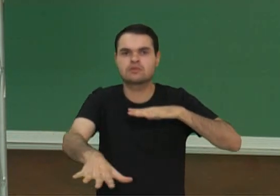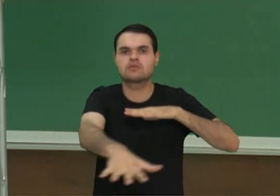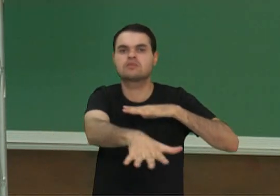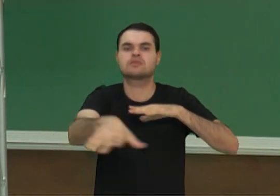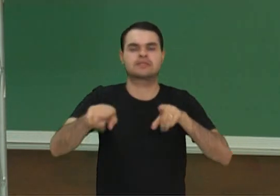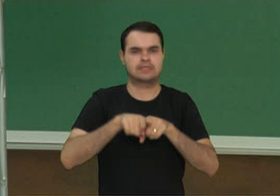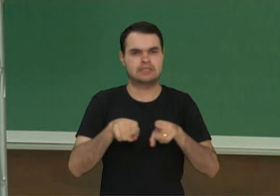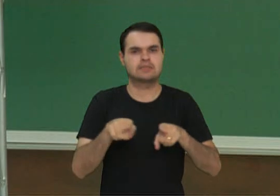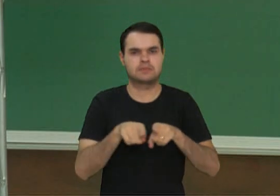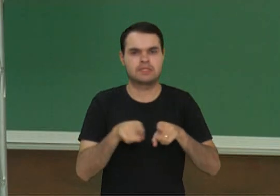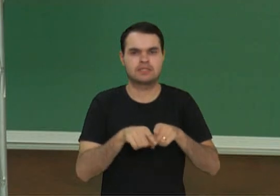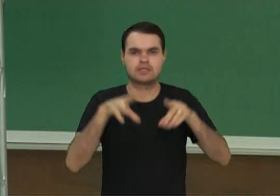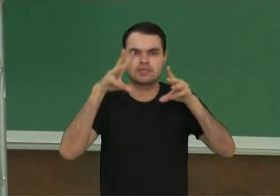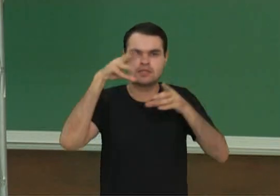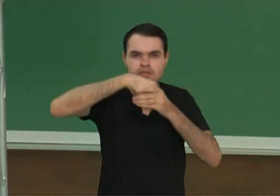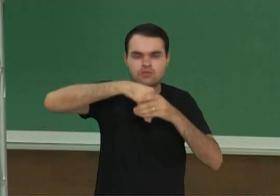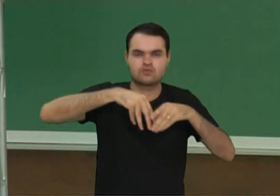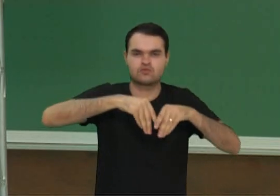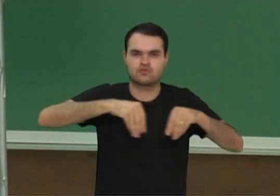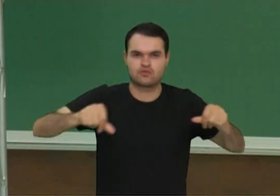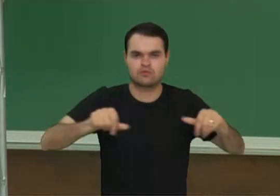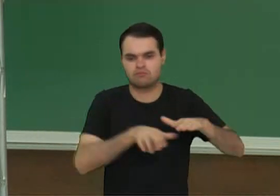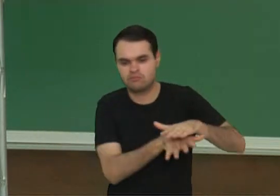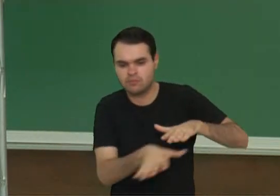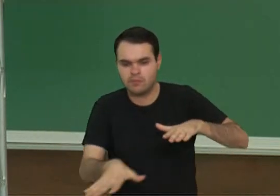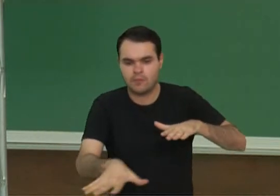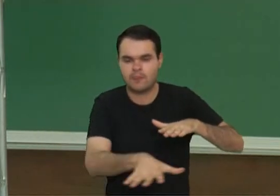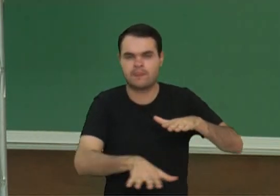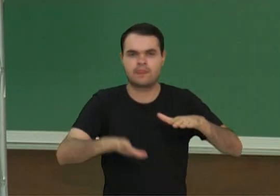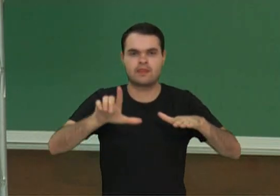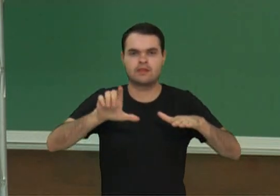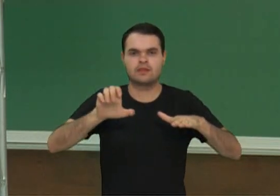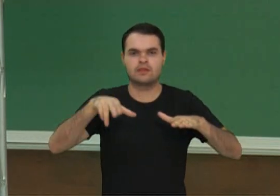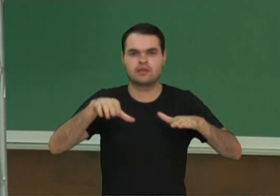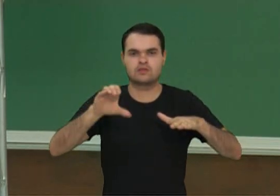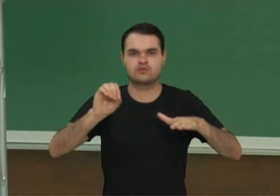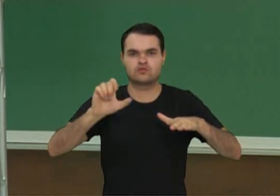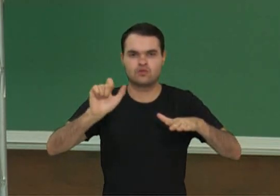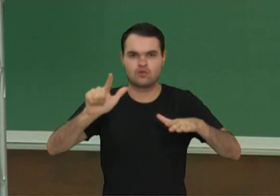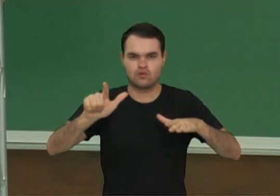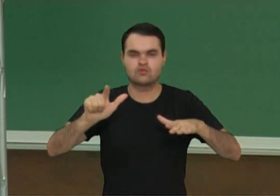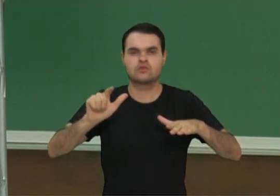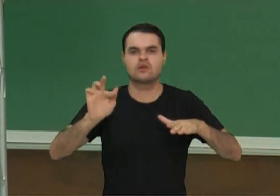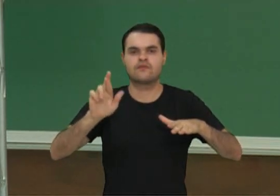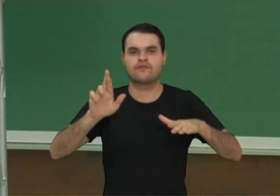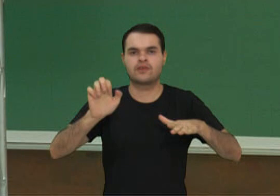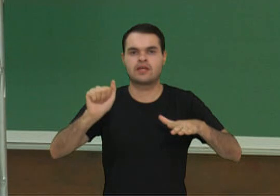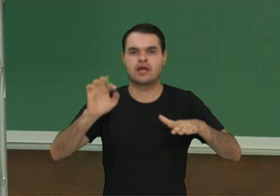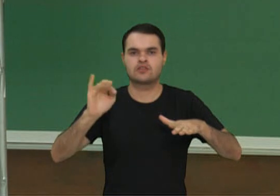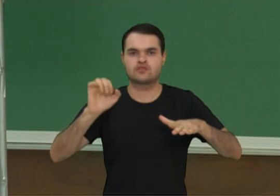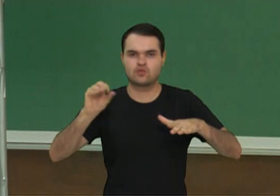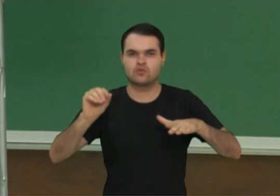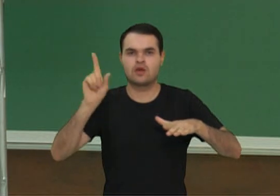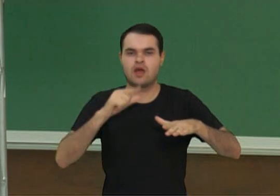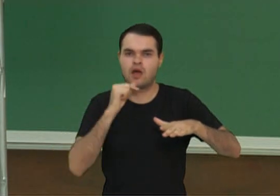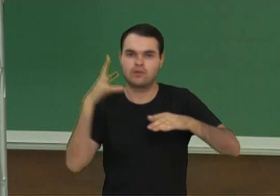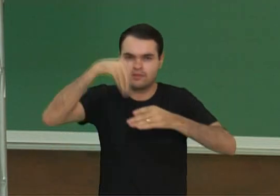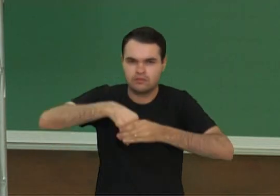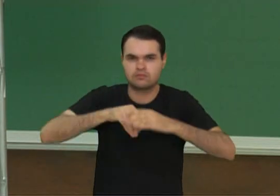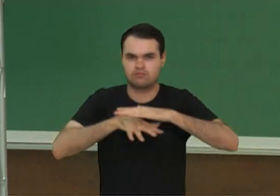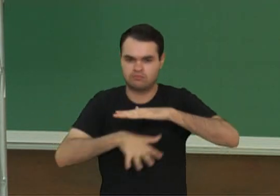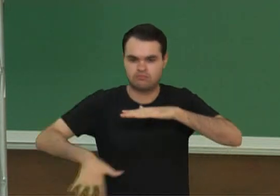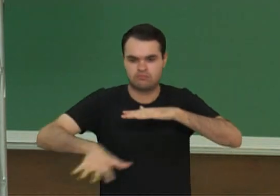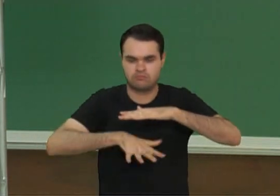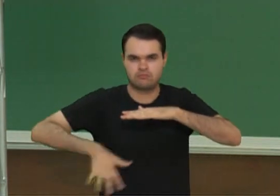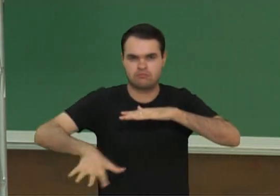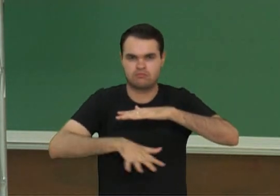água infiltra no solo, atingindo os lençóis freáticos, as águas subterrâneas. E tudo isso que eu